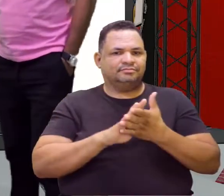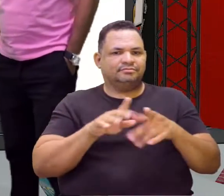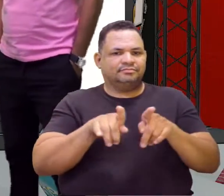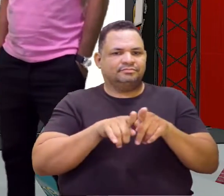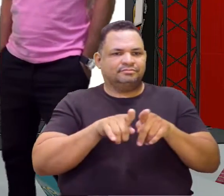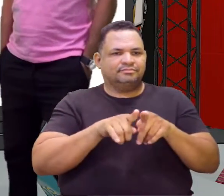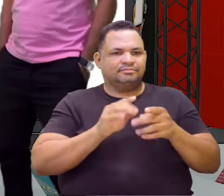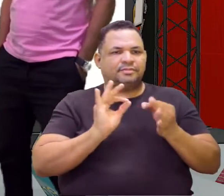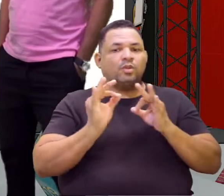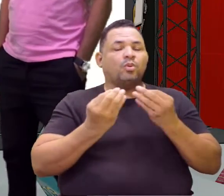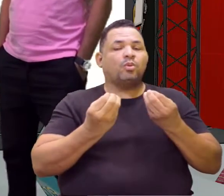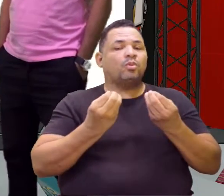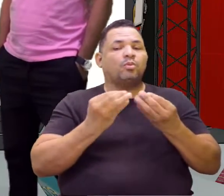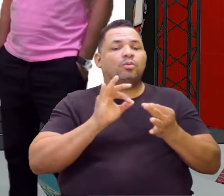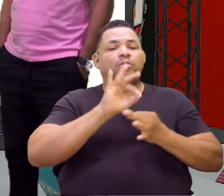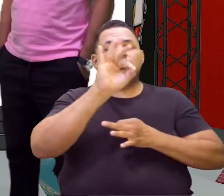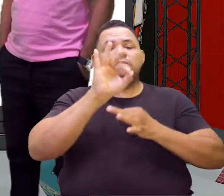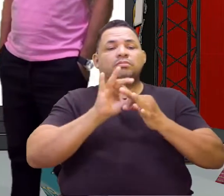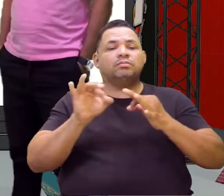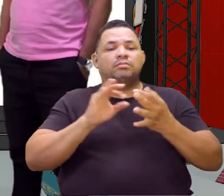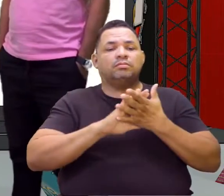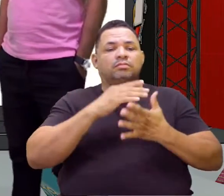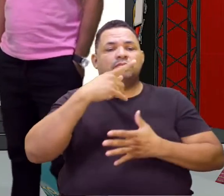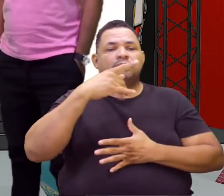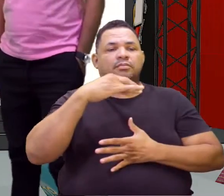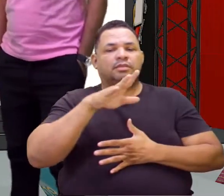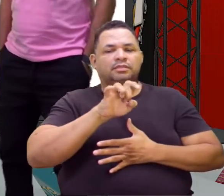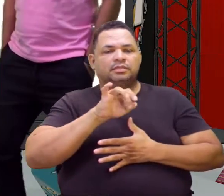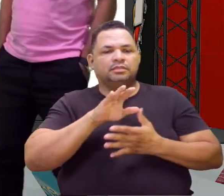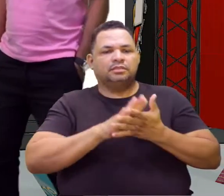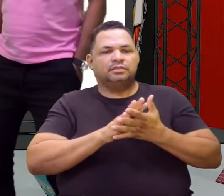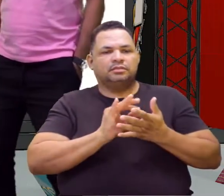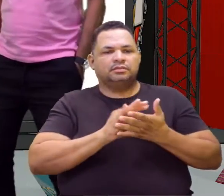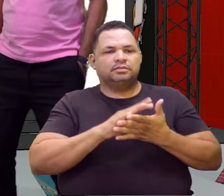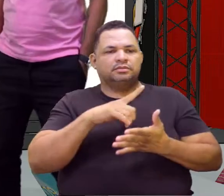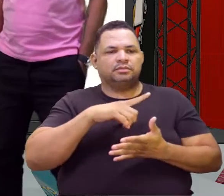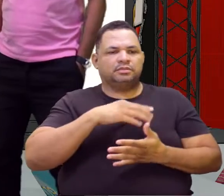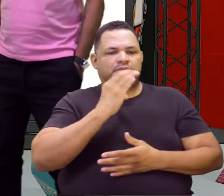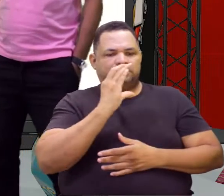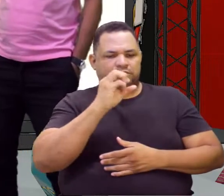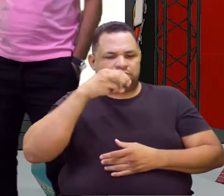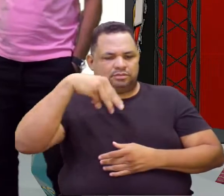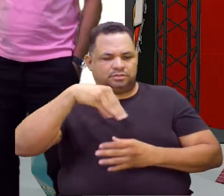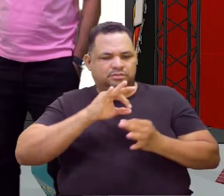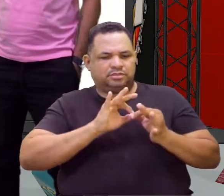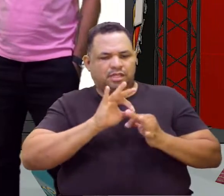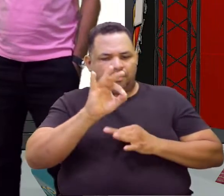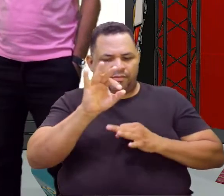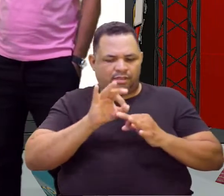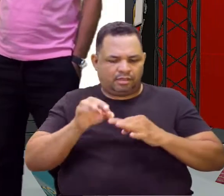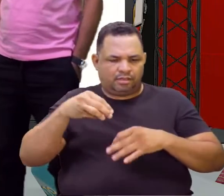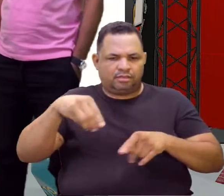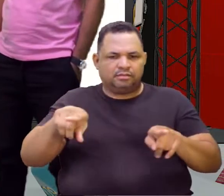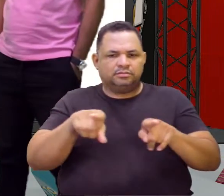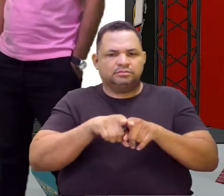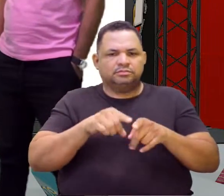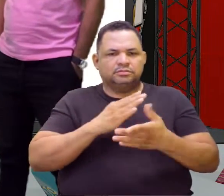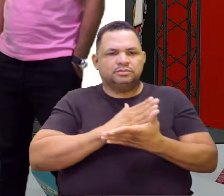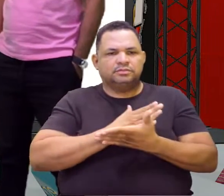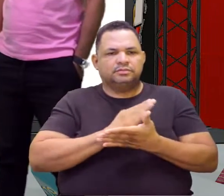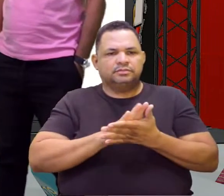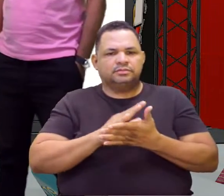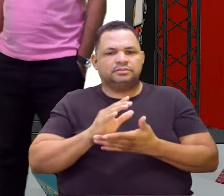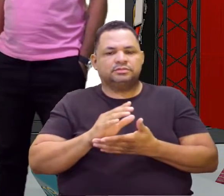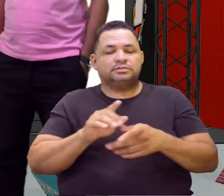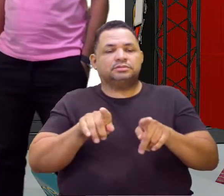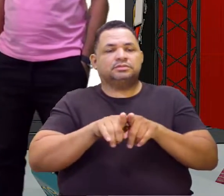medida. A unidade de medida. Quando se fala em perímetro, são medidas lineares. Linha. Então, a gente tem centímetro, a gente tem metro. Agora, partiu, falou